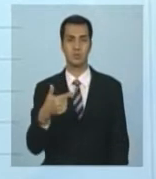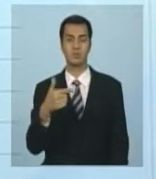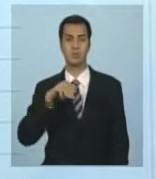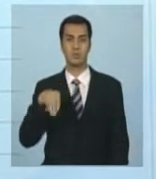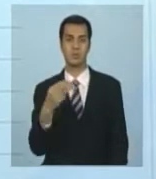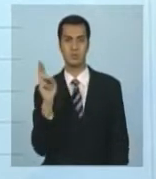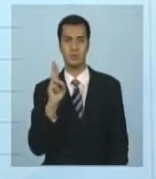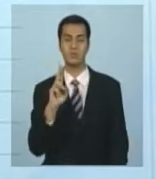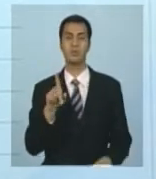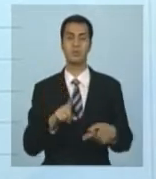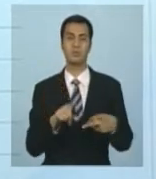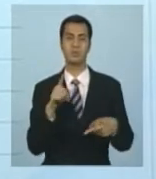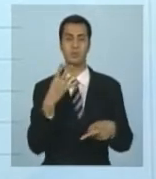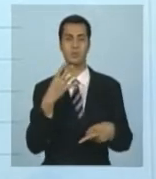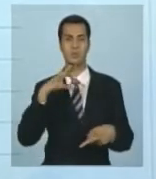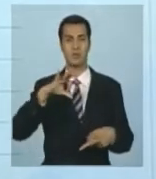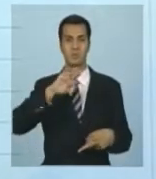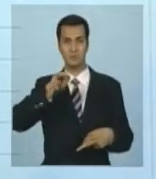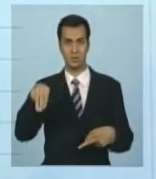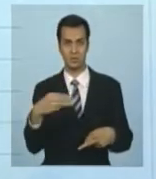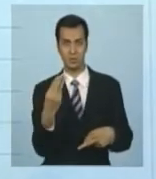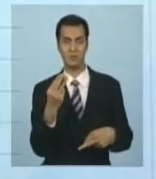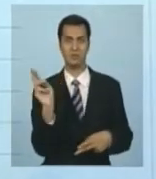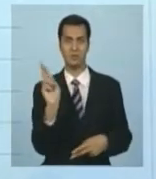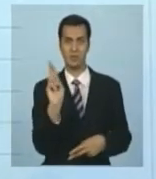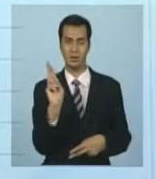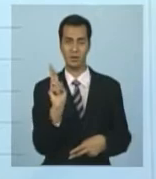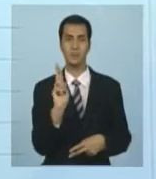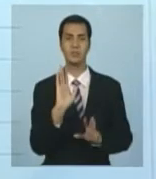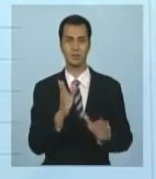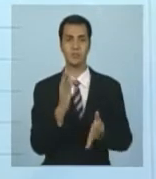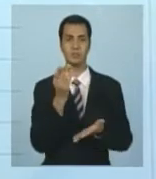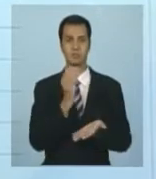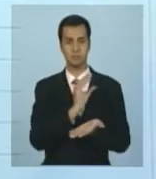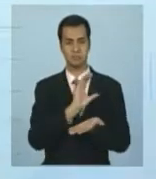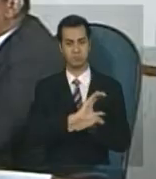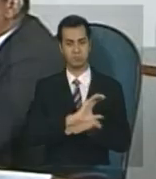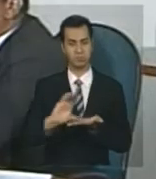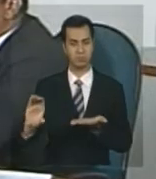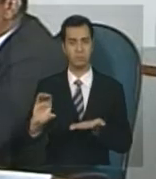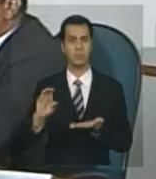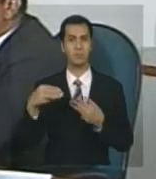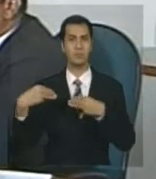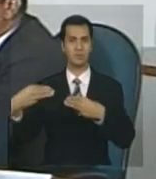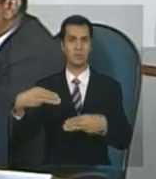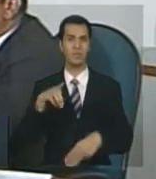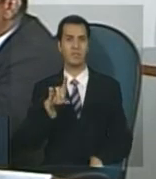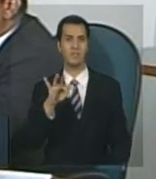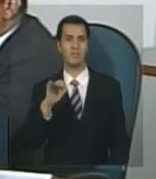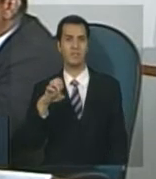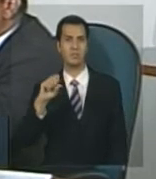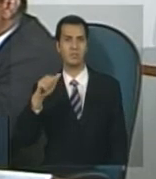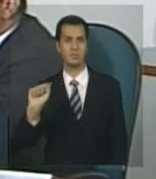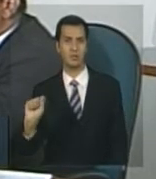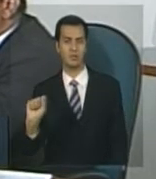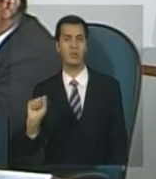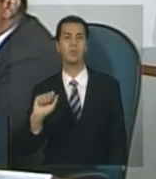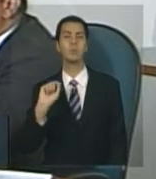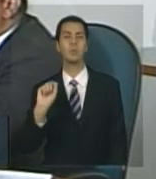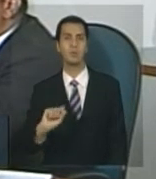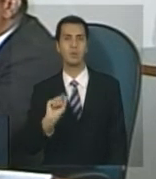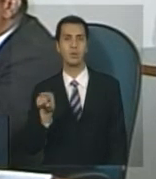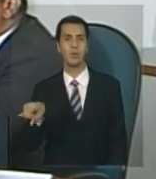49 milhões que foram repassados para o Ministério da Defesa, que foram nas ações de